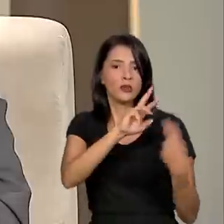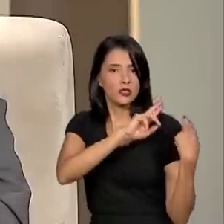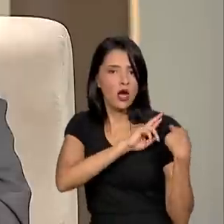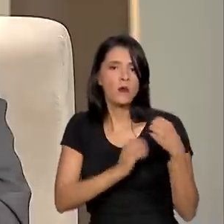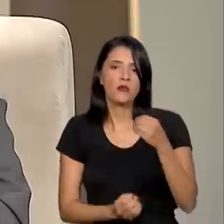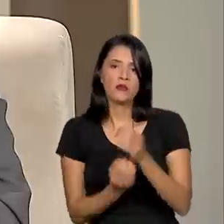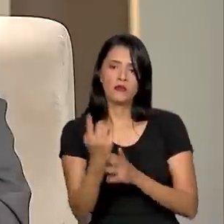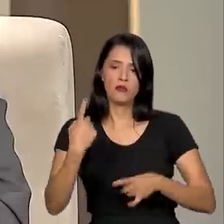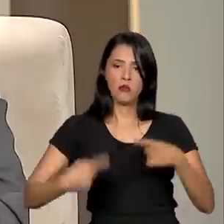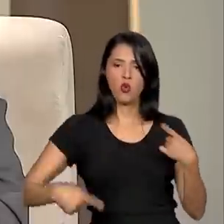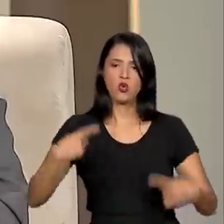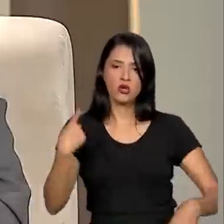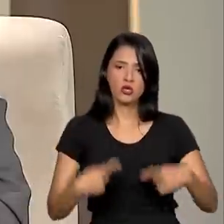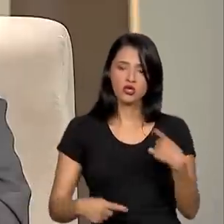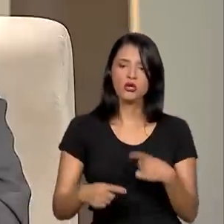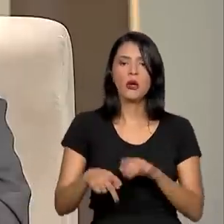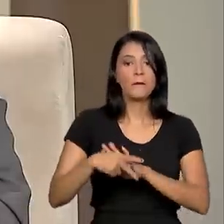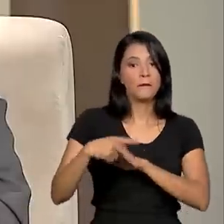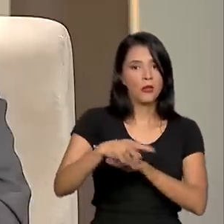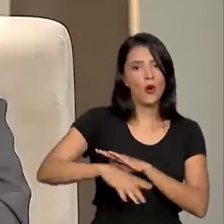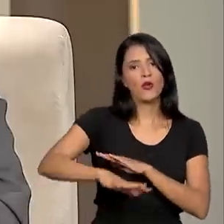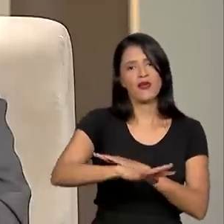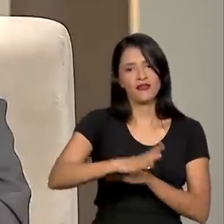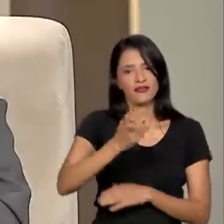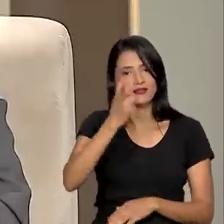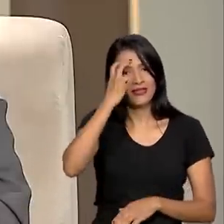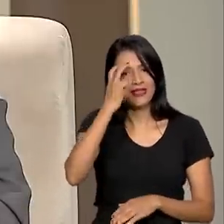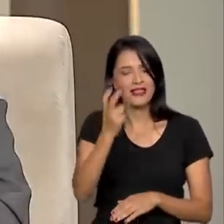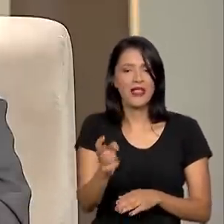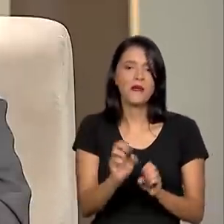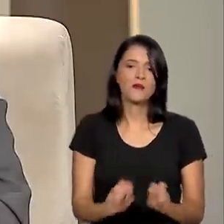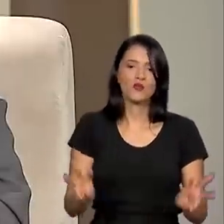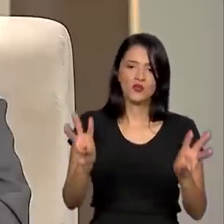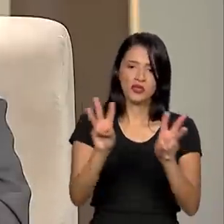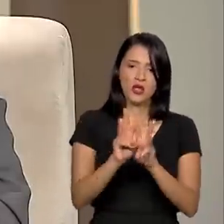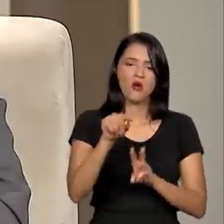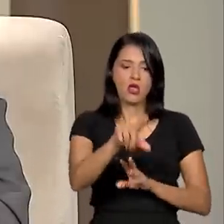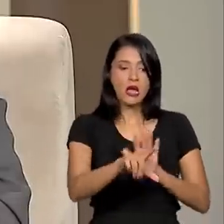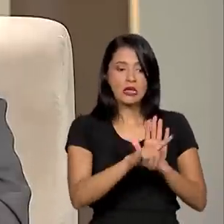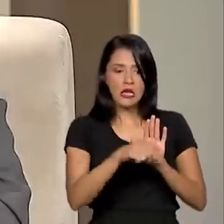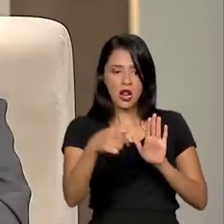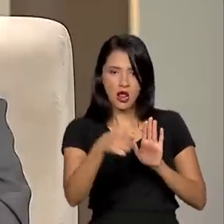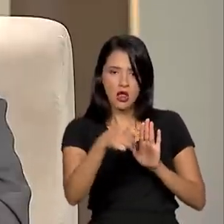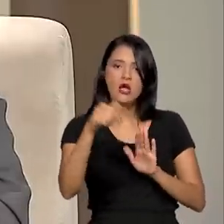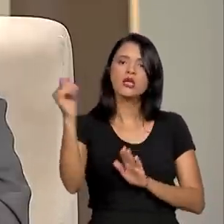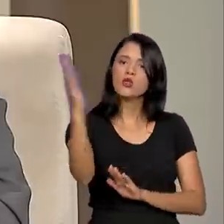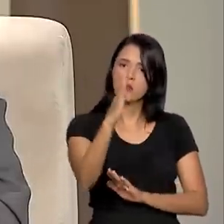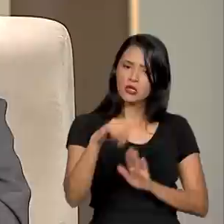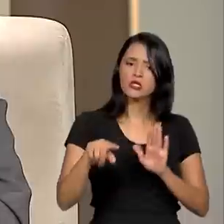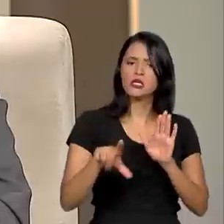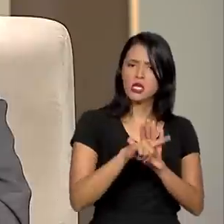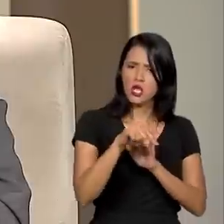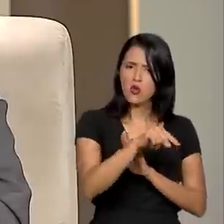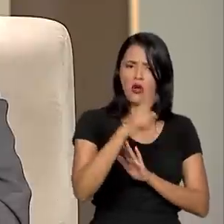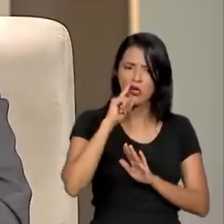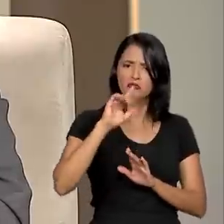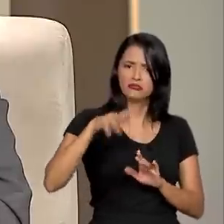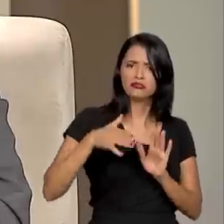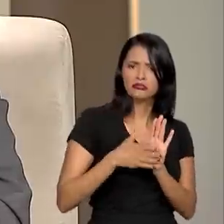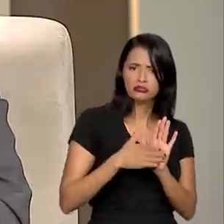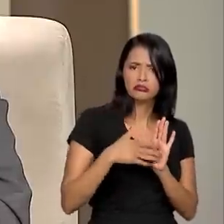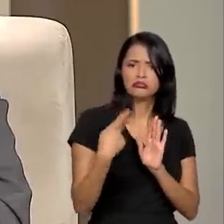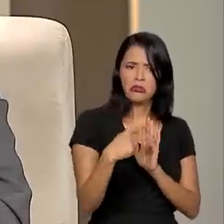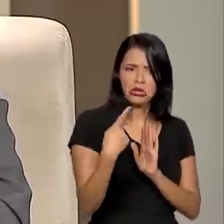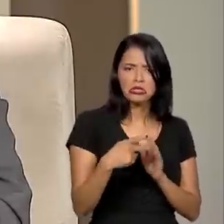é raridade no mundo. O Brasil tem e é uma legislação bastante elogiada e sofisticada.